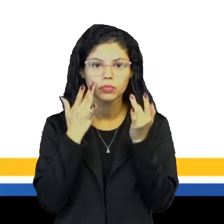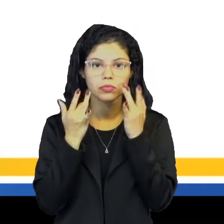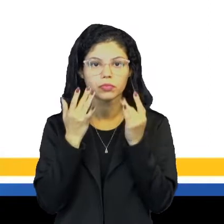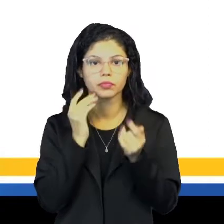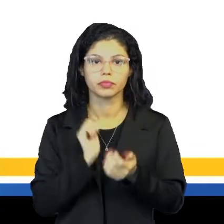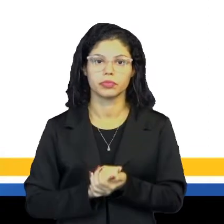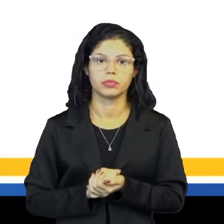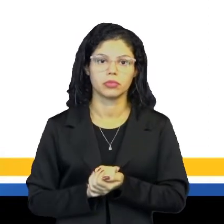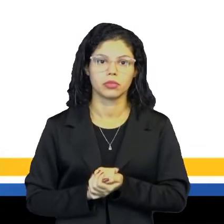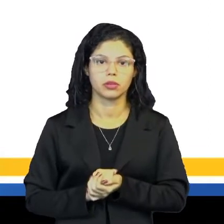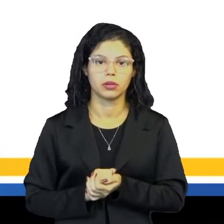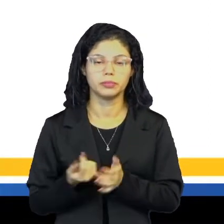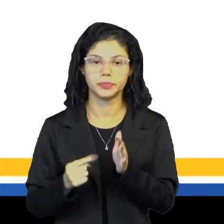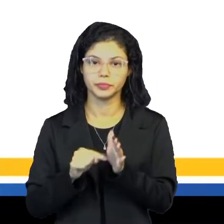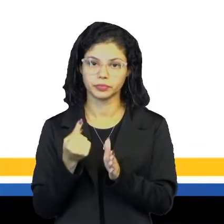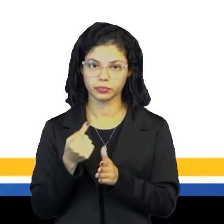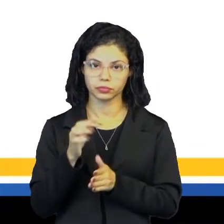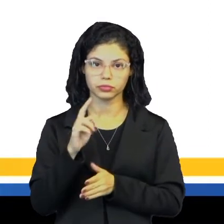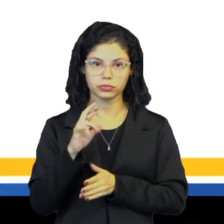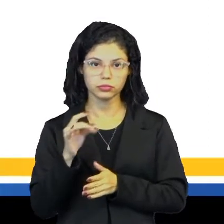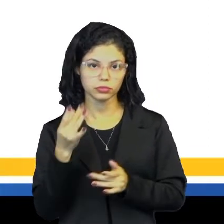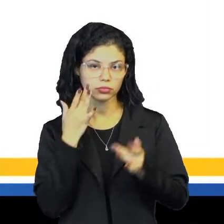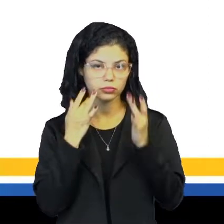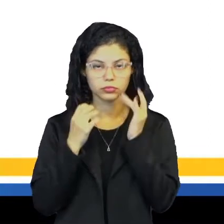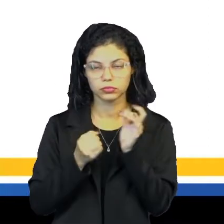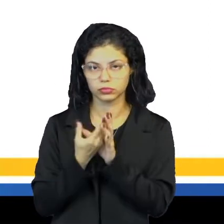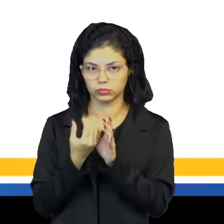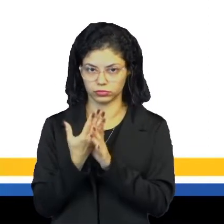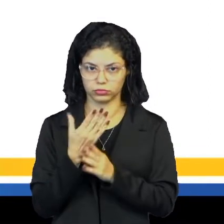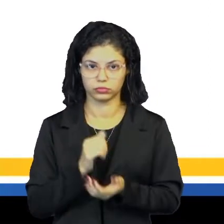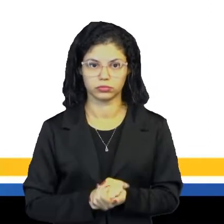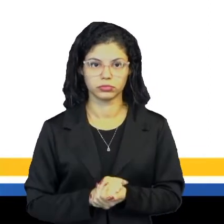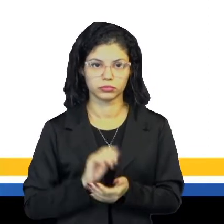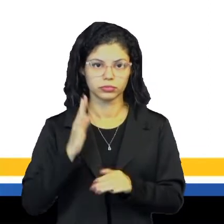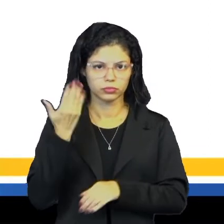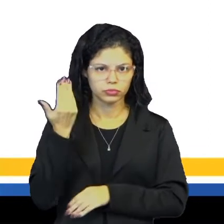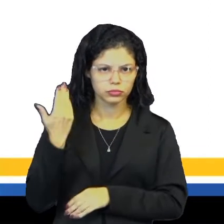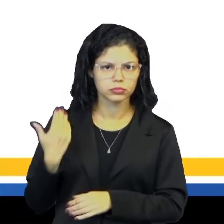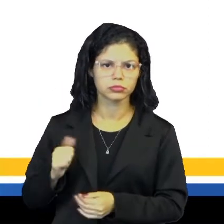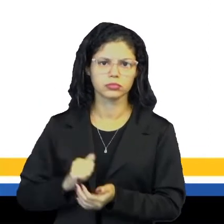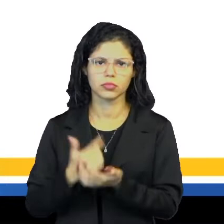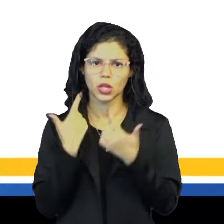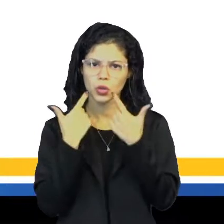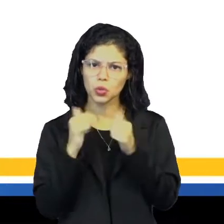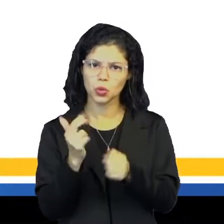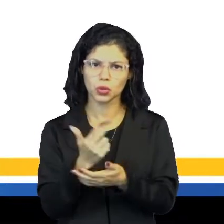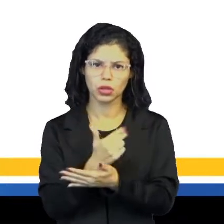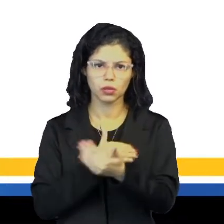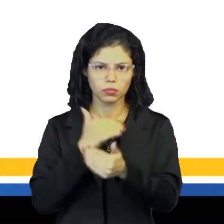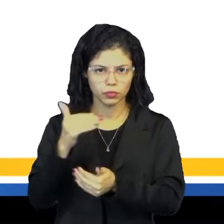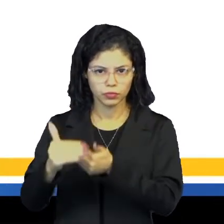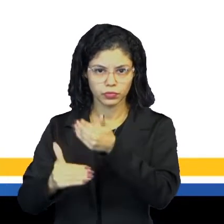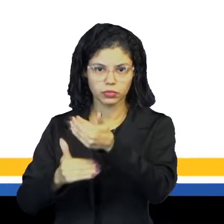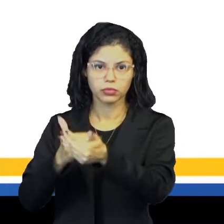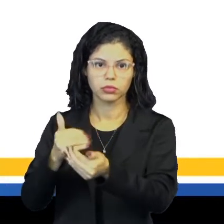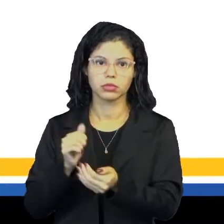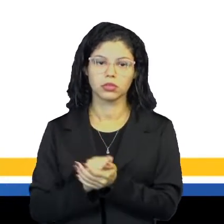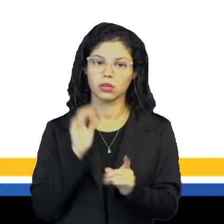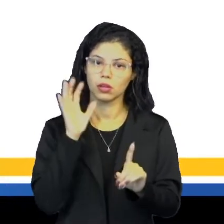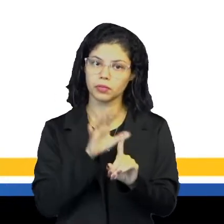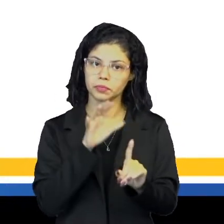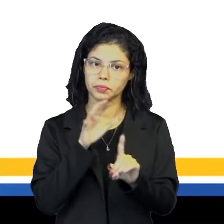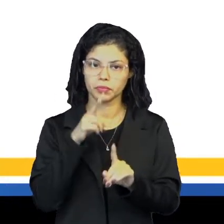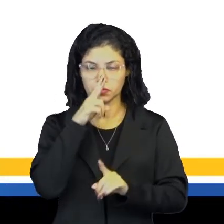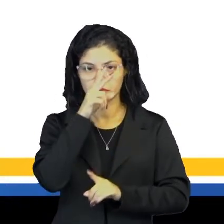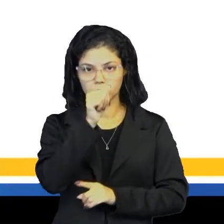né, e primeiro ator e produtor teatral. Mais tarde, essa linguagem artística foi evoluindo e